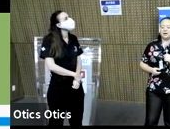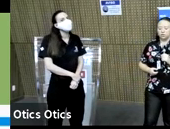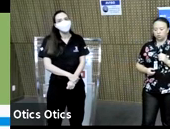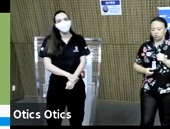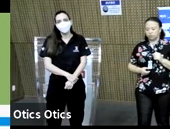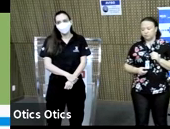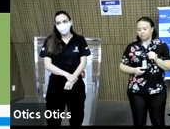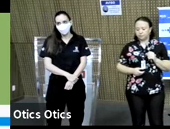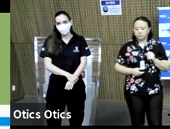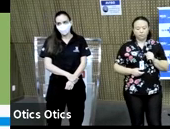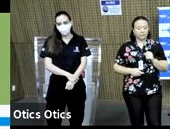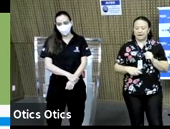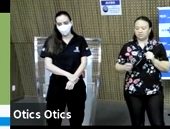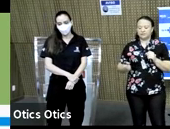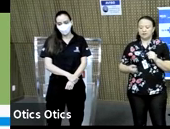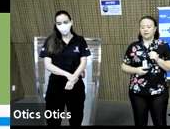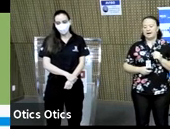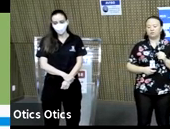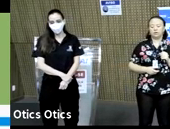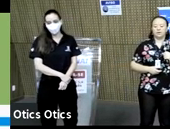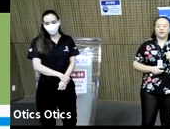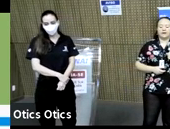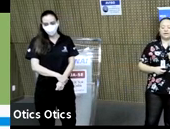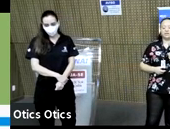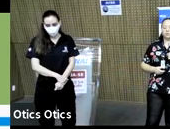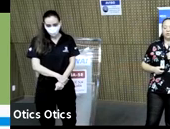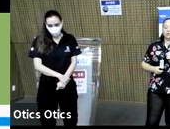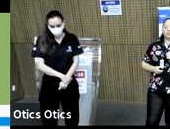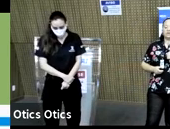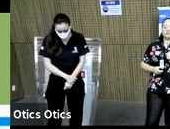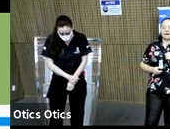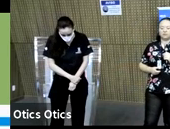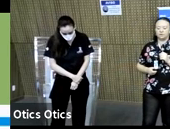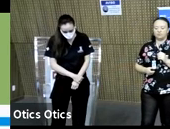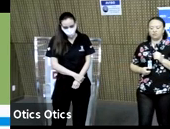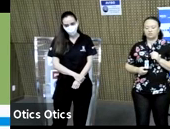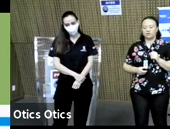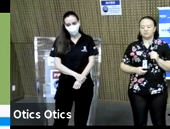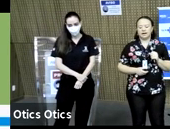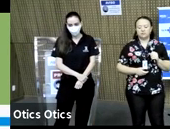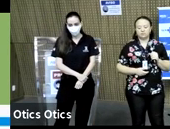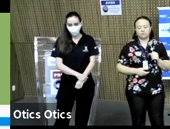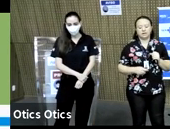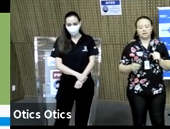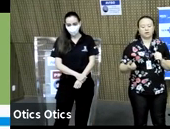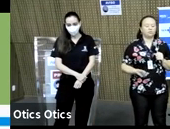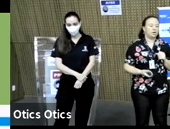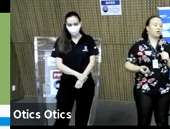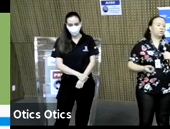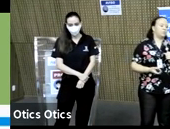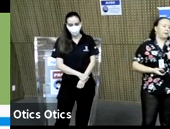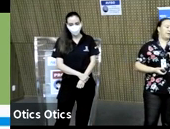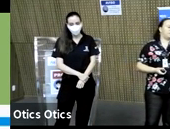residentes, todos. Prazo indeterminado, mecanismo utilizado para verificar os resultados são os